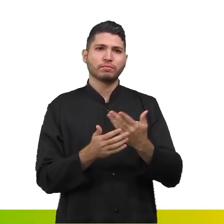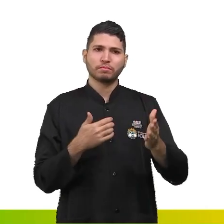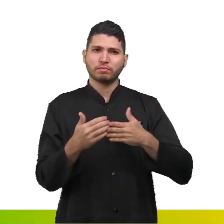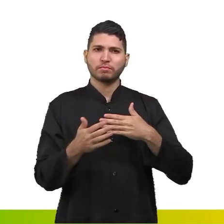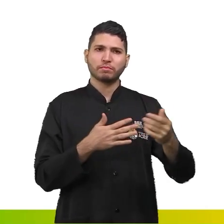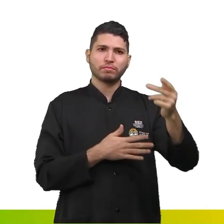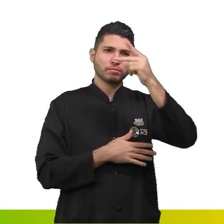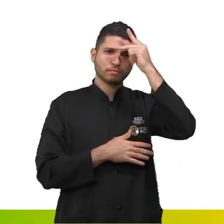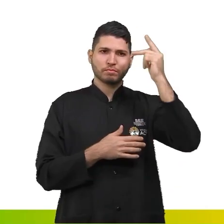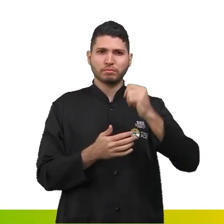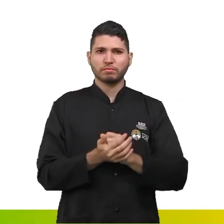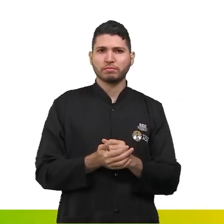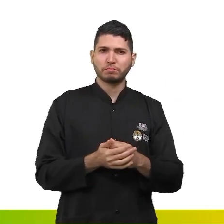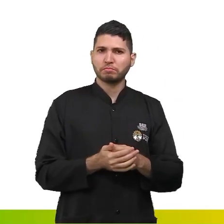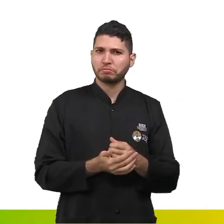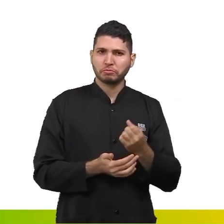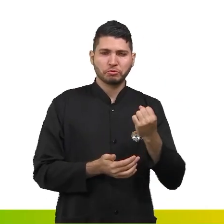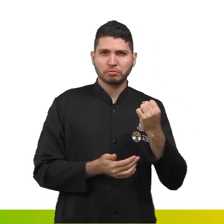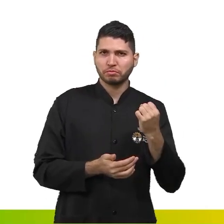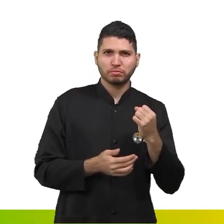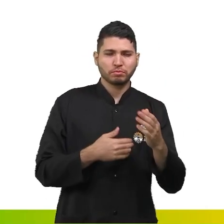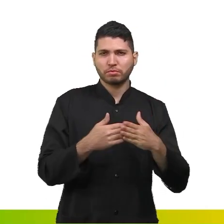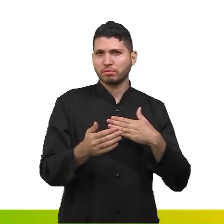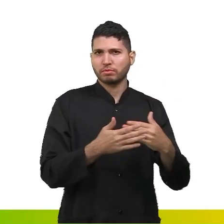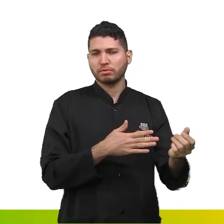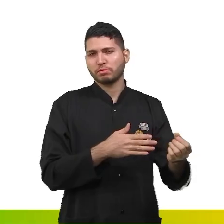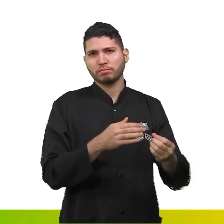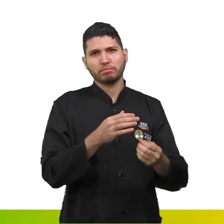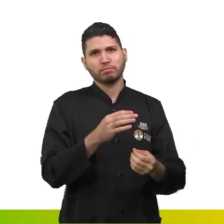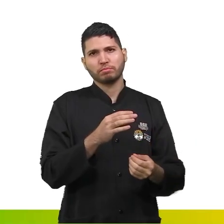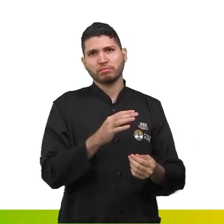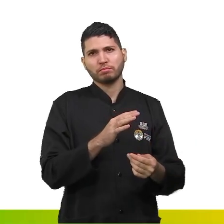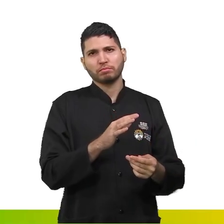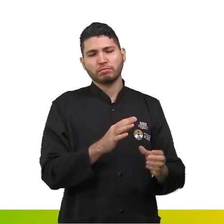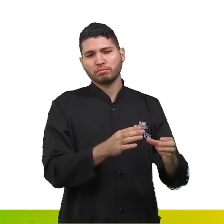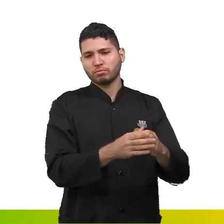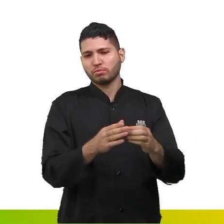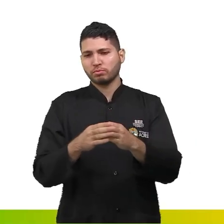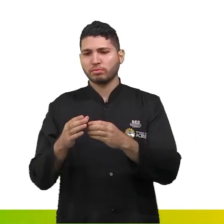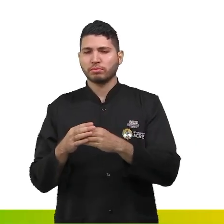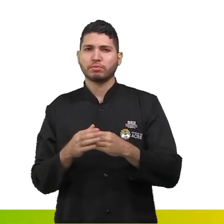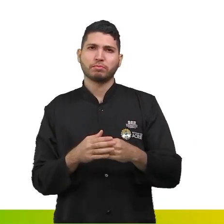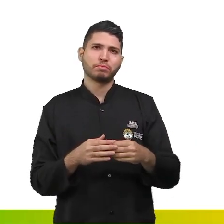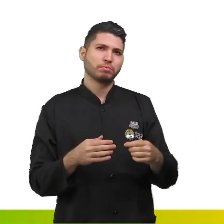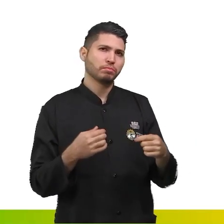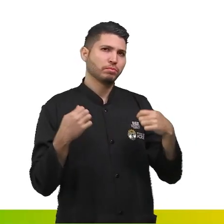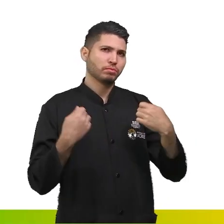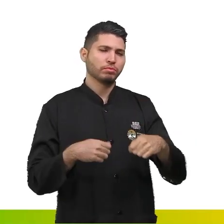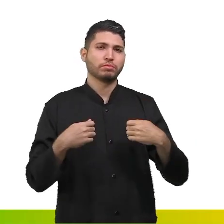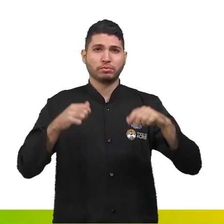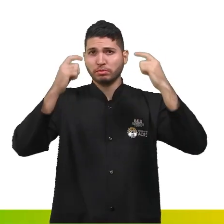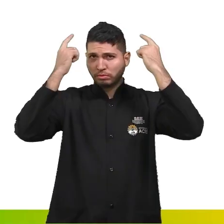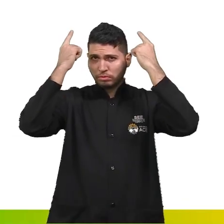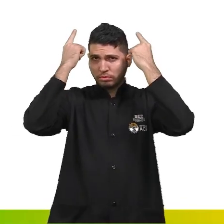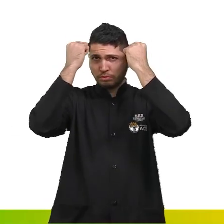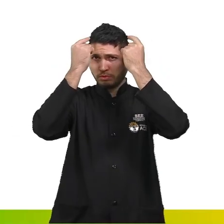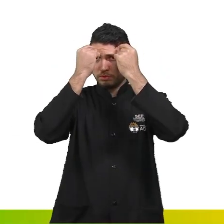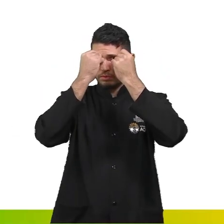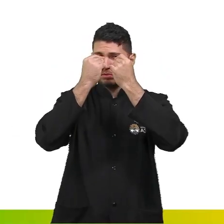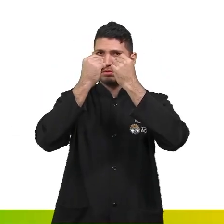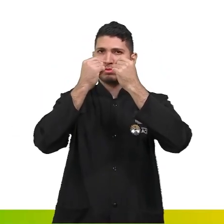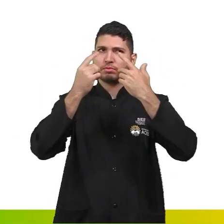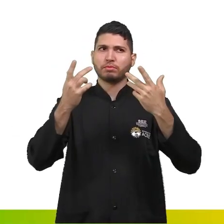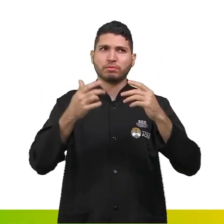pessoa, independentemente de sua origem. Então, quer dizer, eu preciso ter a origem grega ou a origem latino-americana